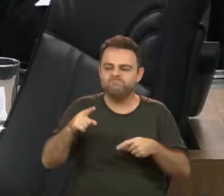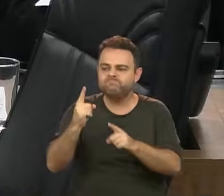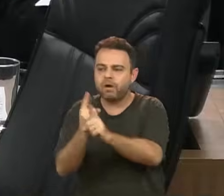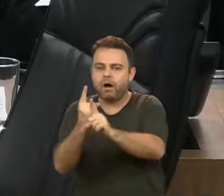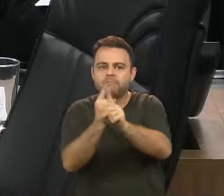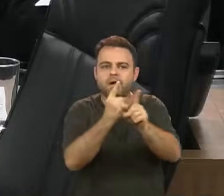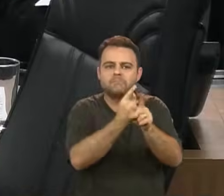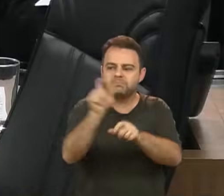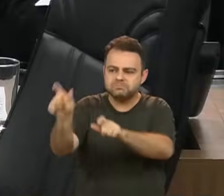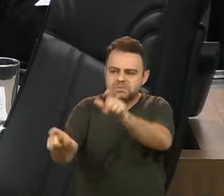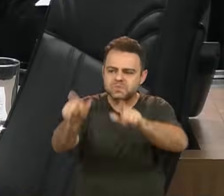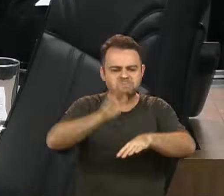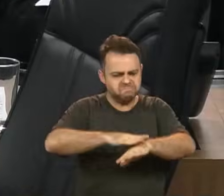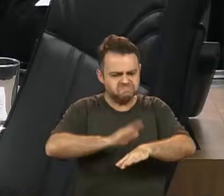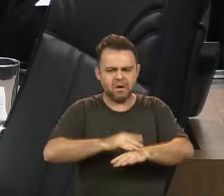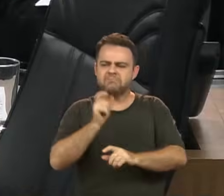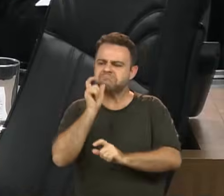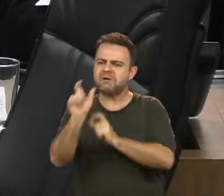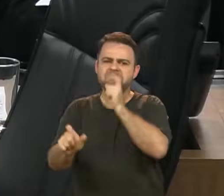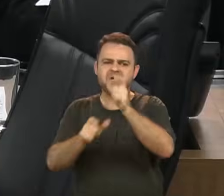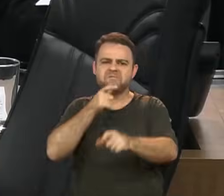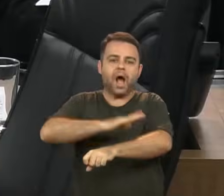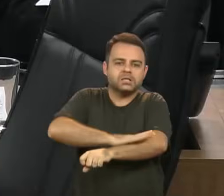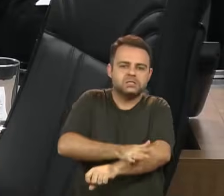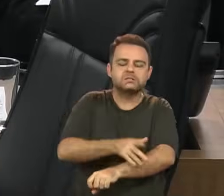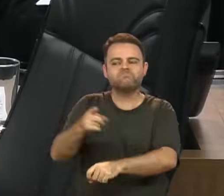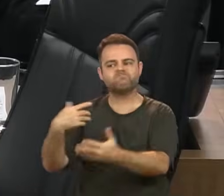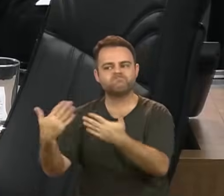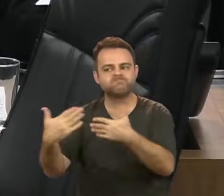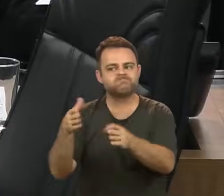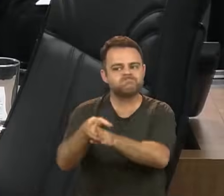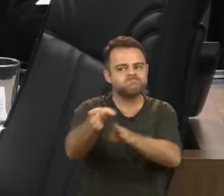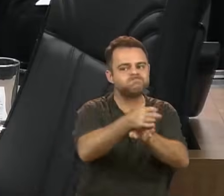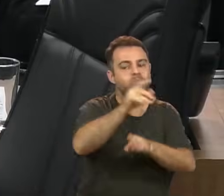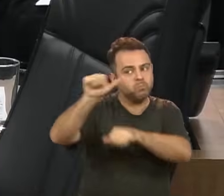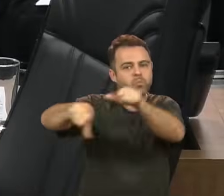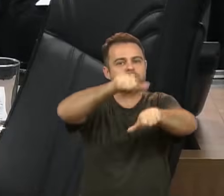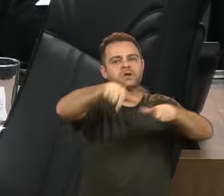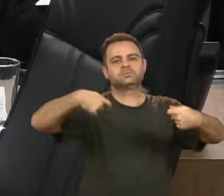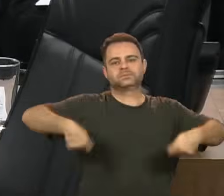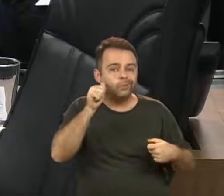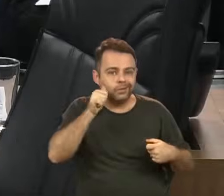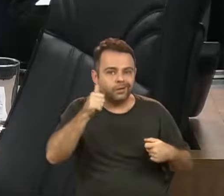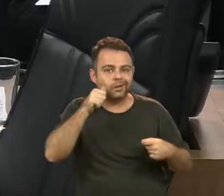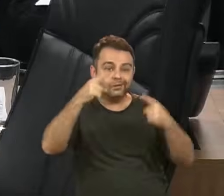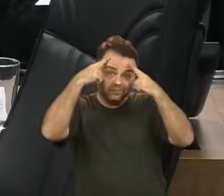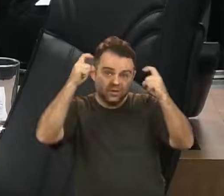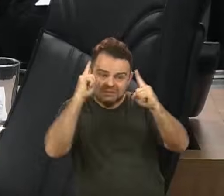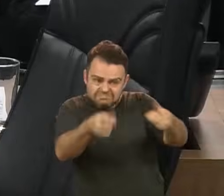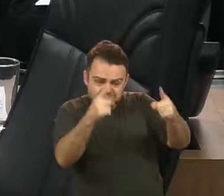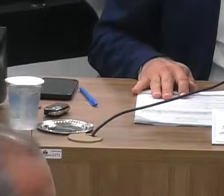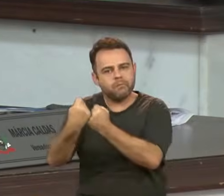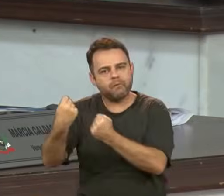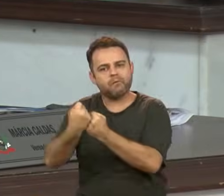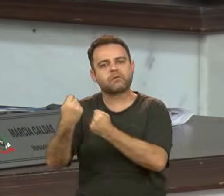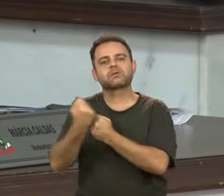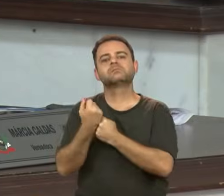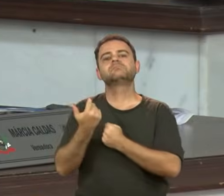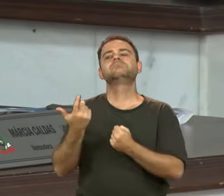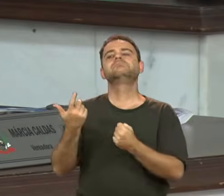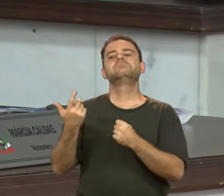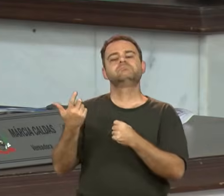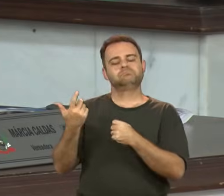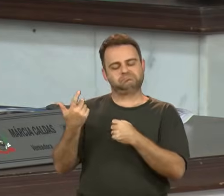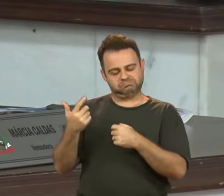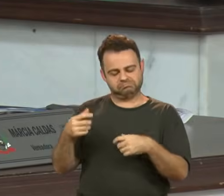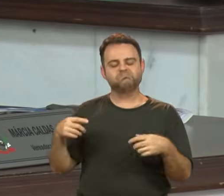riopretenses. Você não combate a violência contra as mulheres se você não dialogar com quem promove a violência. Vai fazer